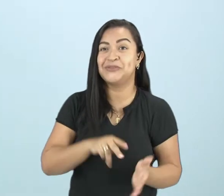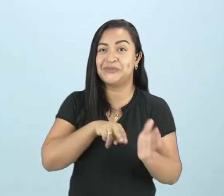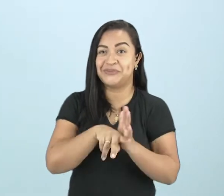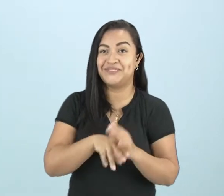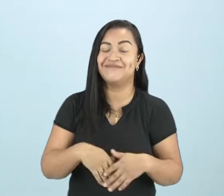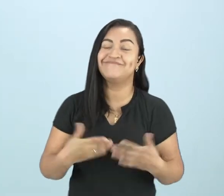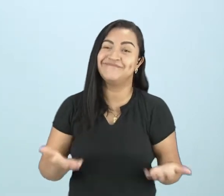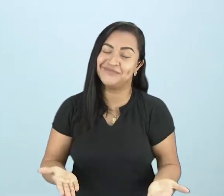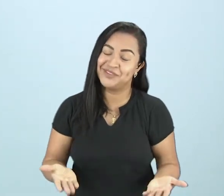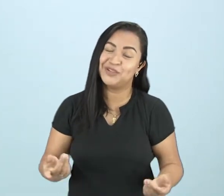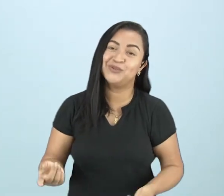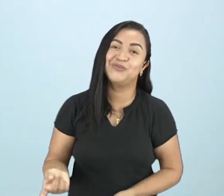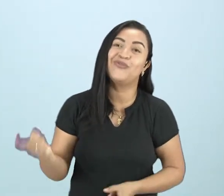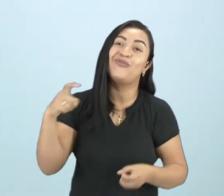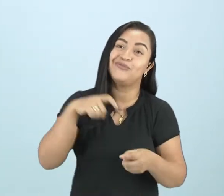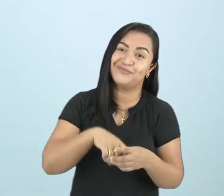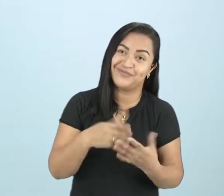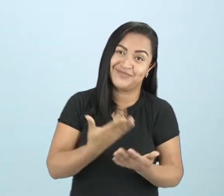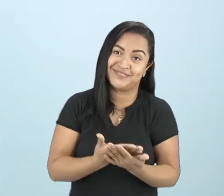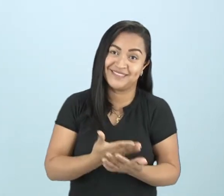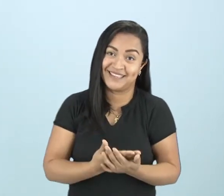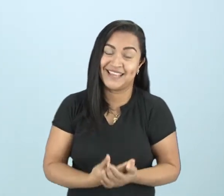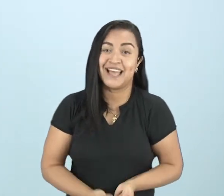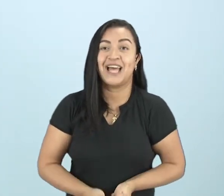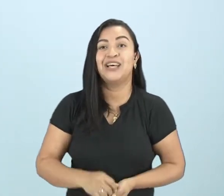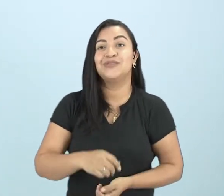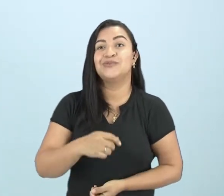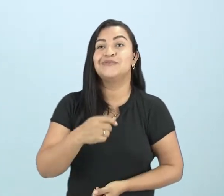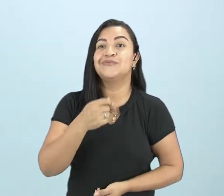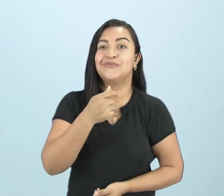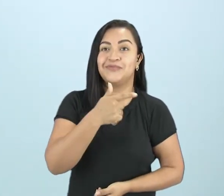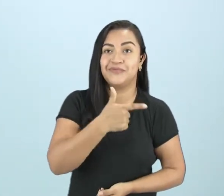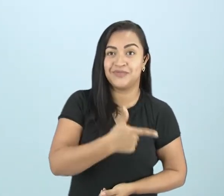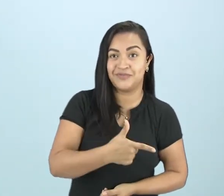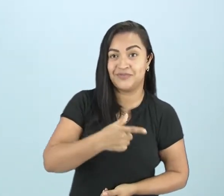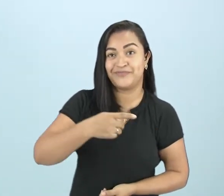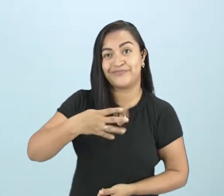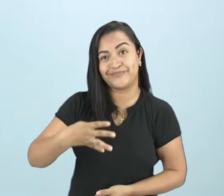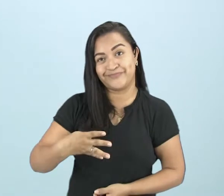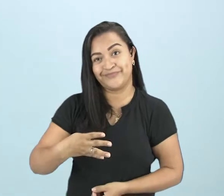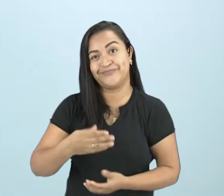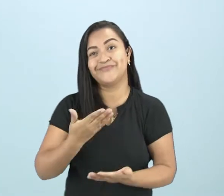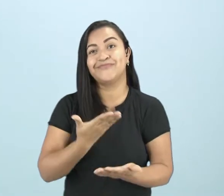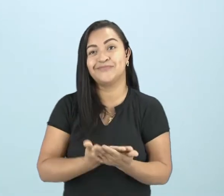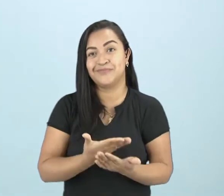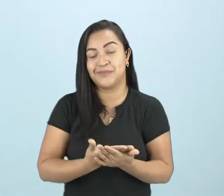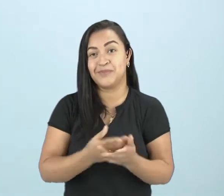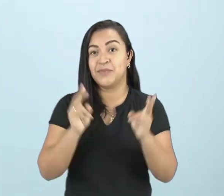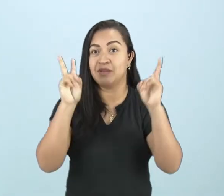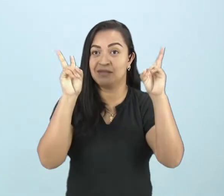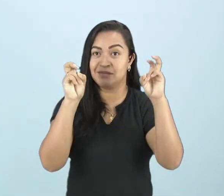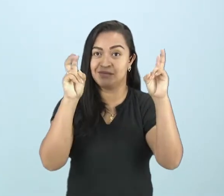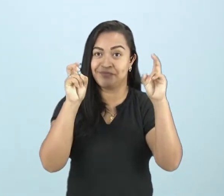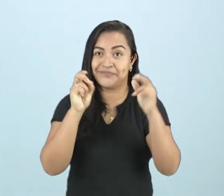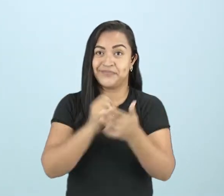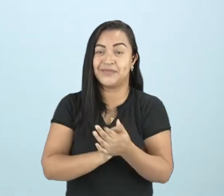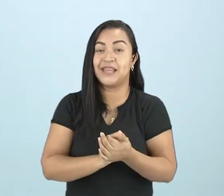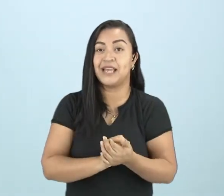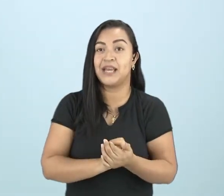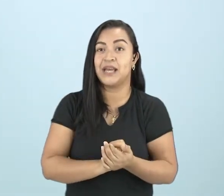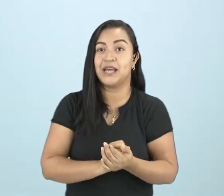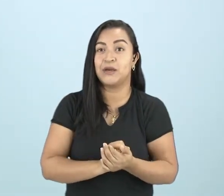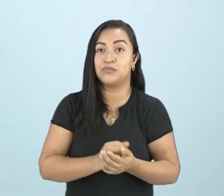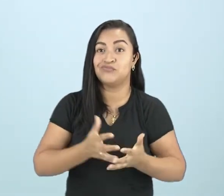do ensino. Hoje é a nossa 24ª aula. O tema da nossa aula de hoje são erros inatos